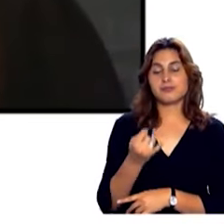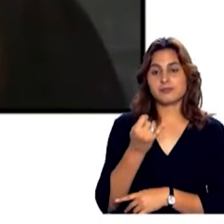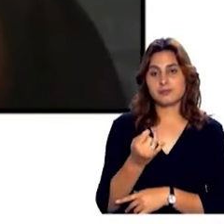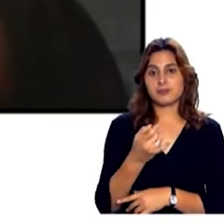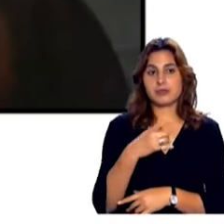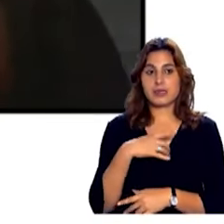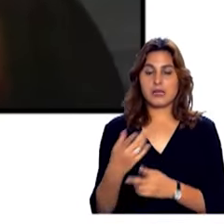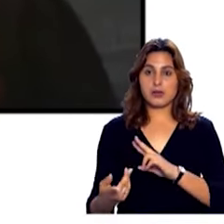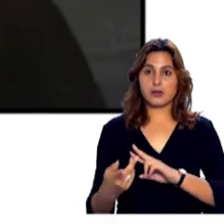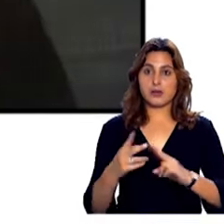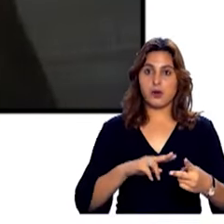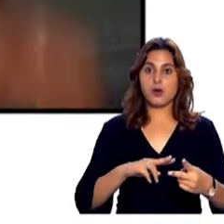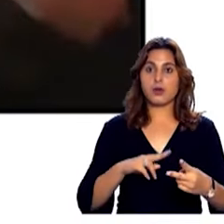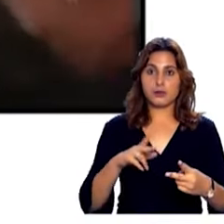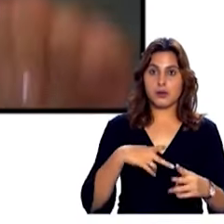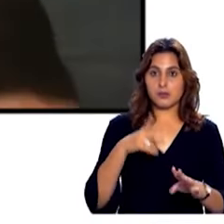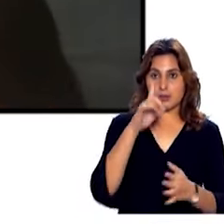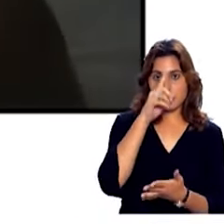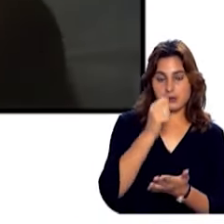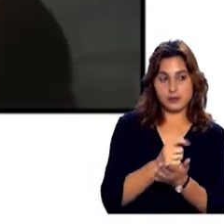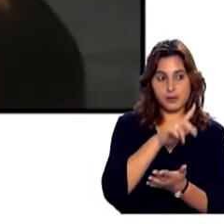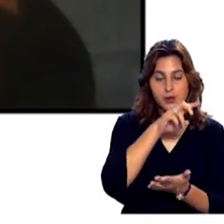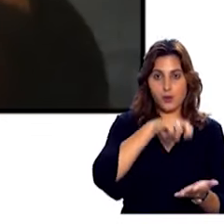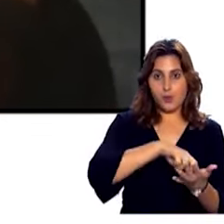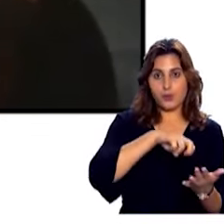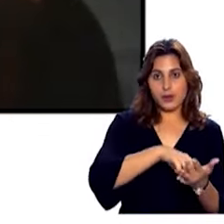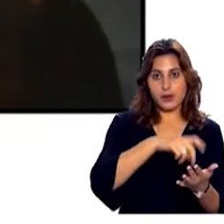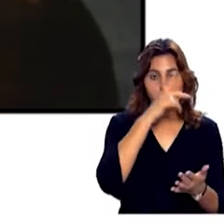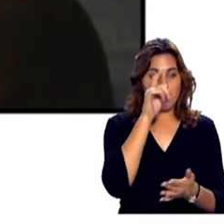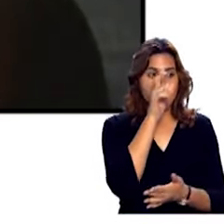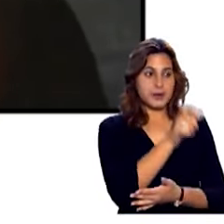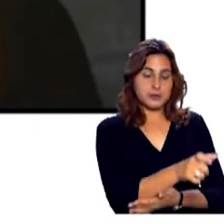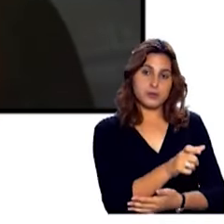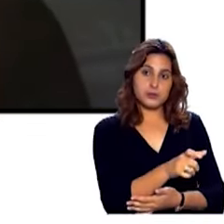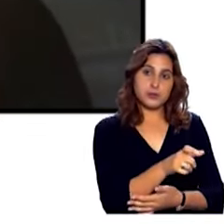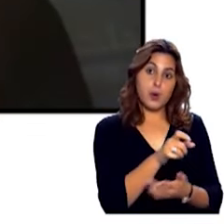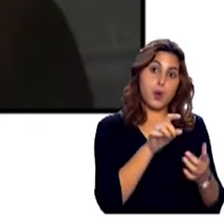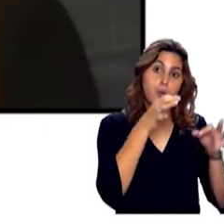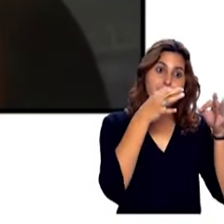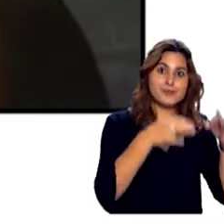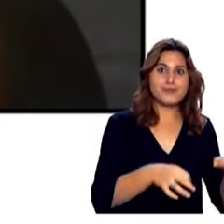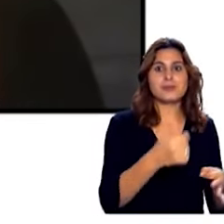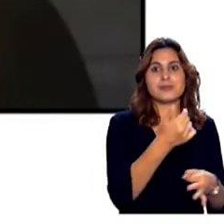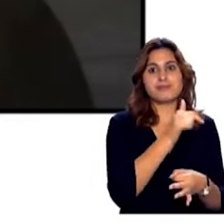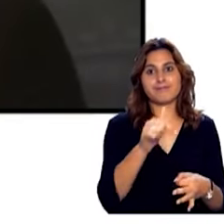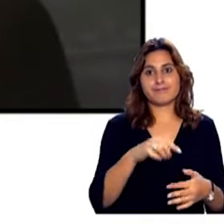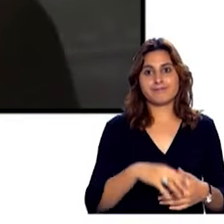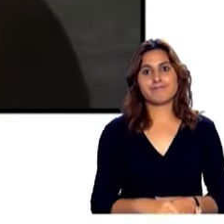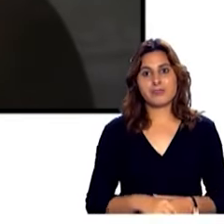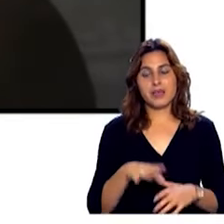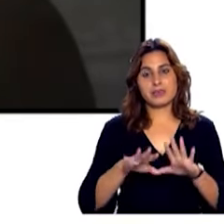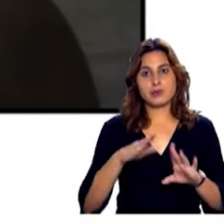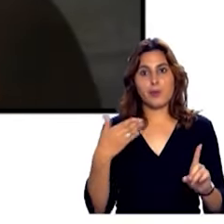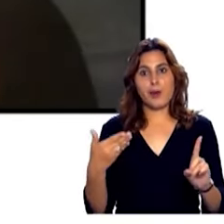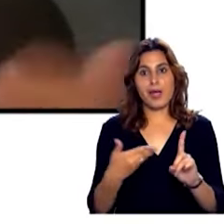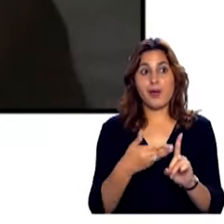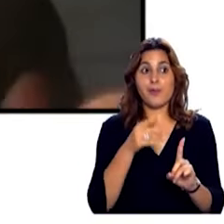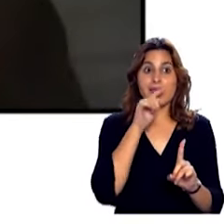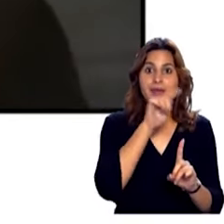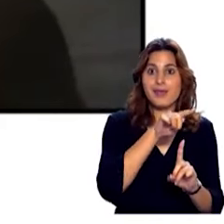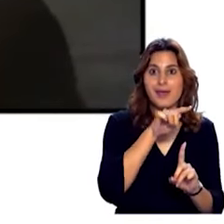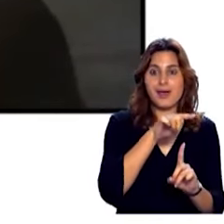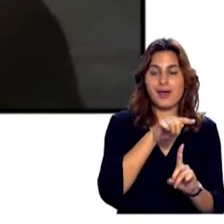uma decisão que condenou injustamente entre todas as aspas aspas possíveis o réu que na verdade não era ímprobo